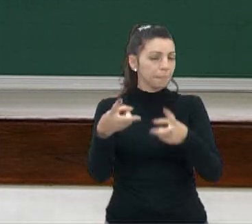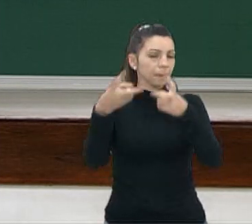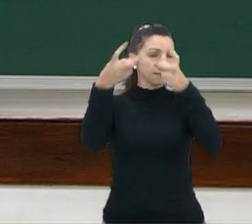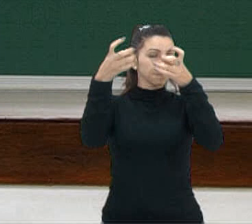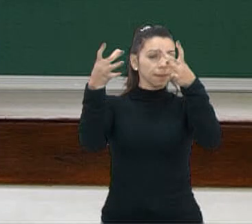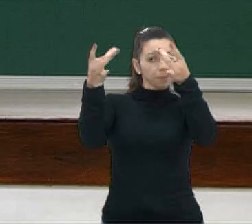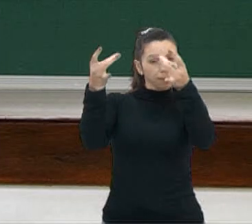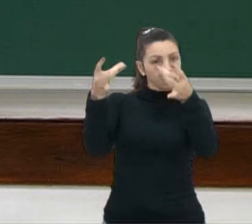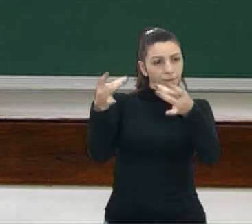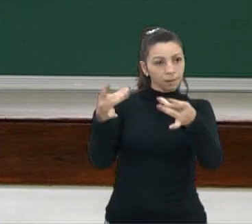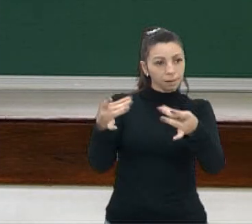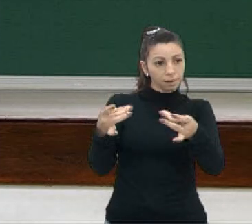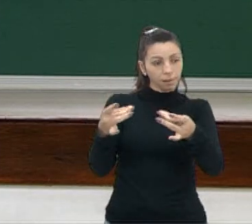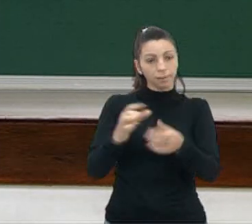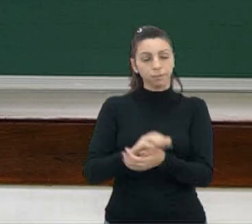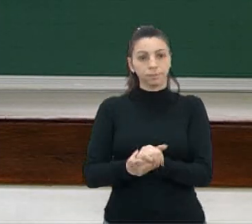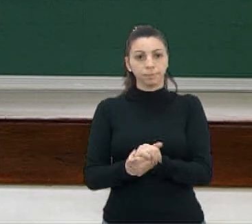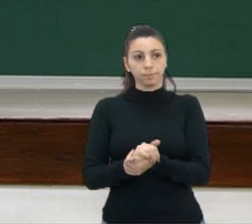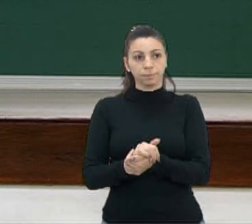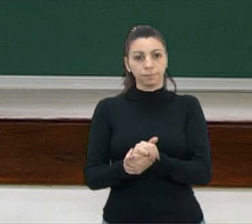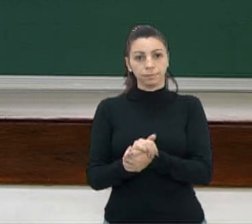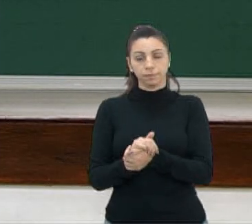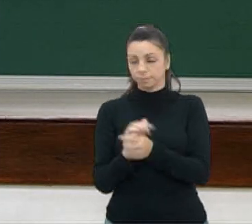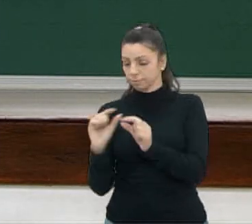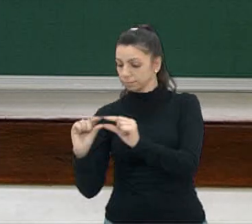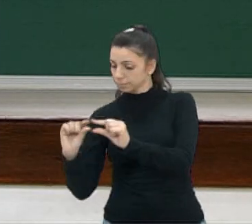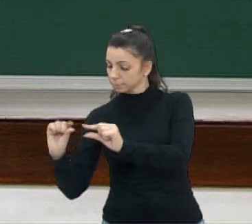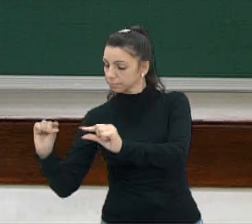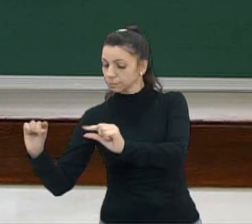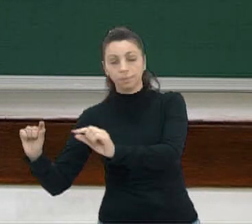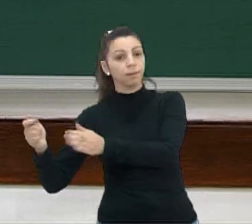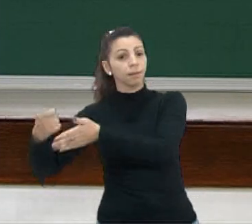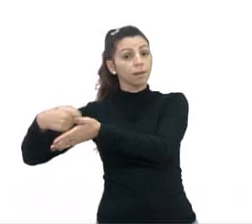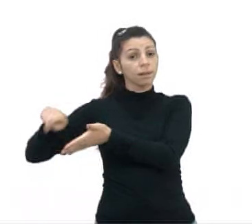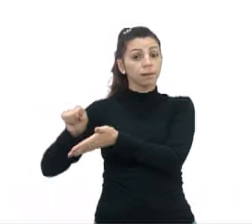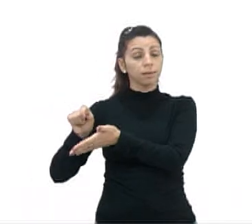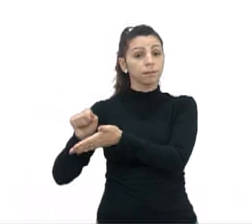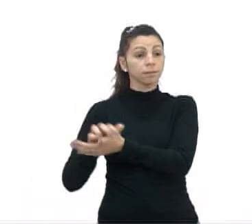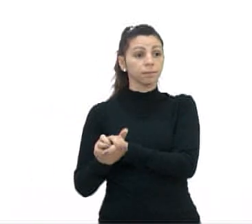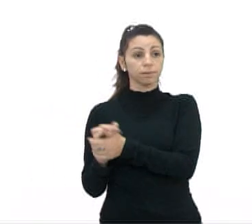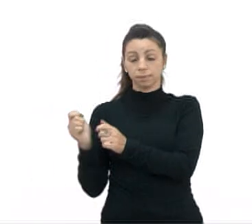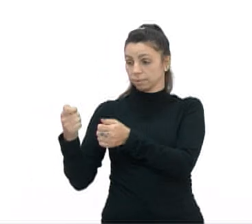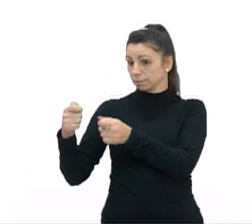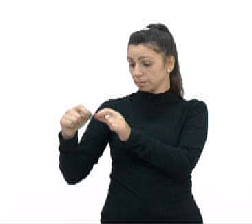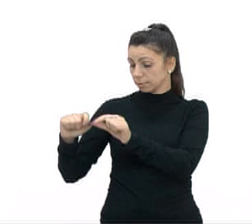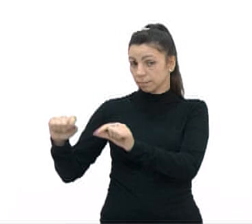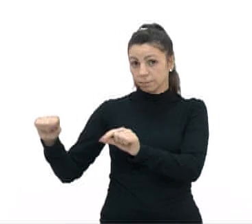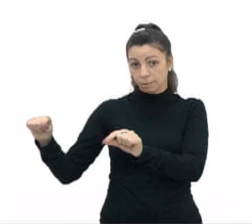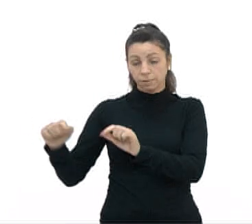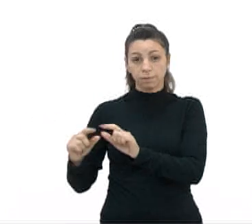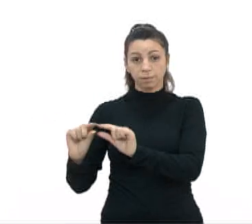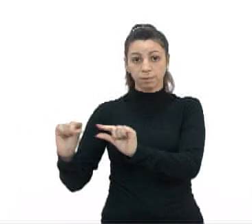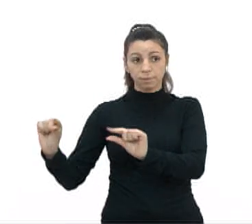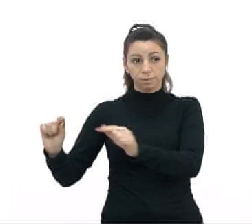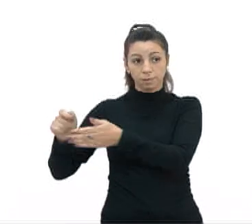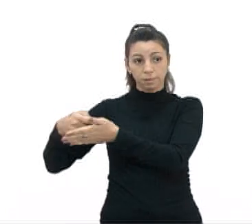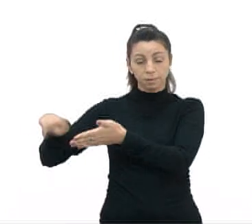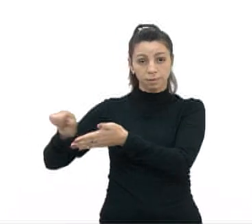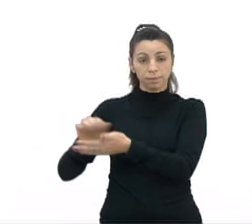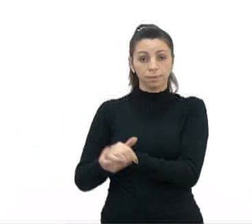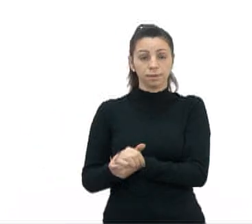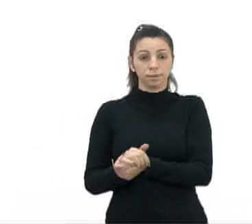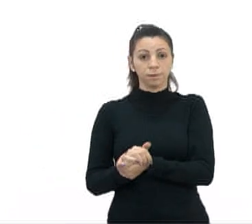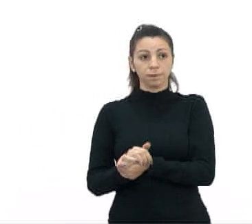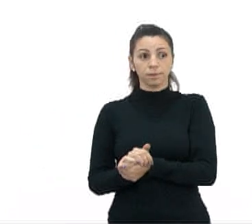que aqui no cantinho tem a assinatura do desenhista e tá barra,